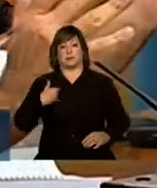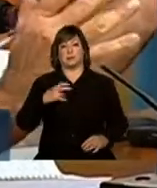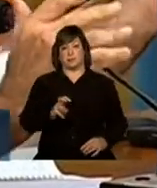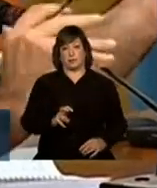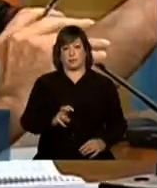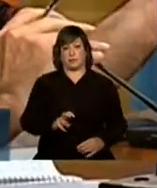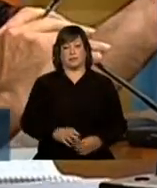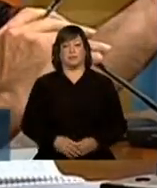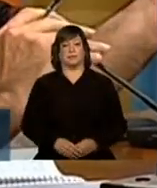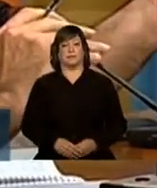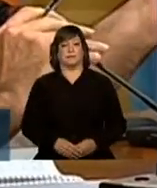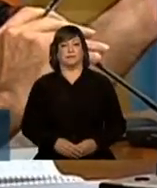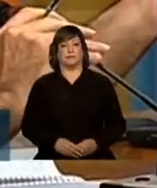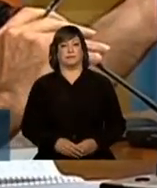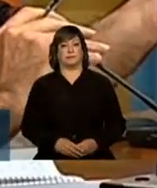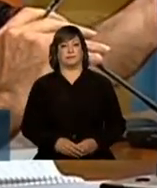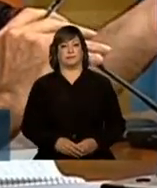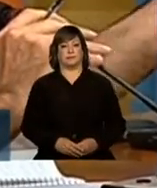enfim,